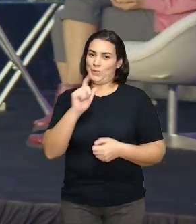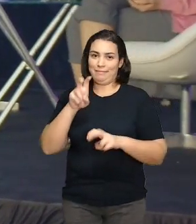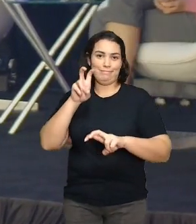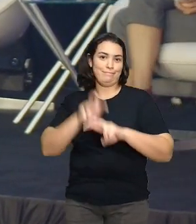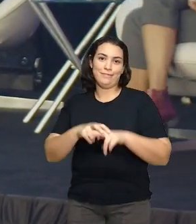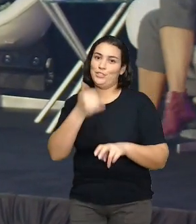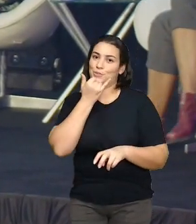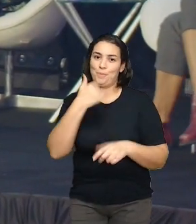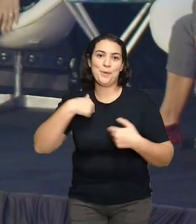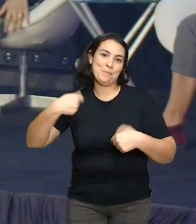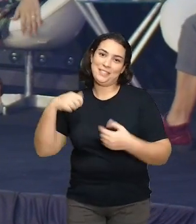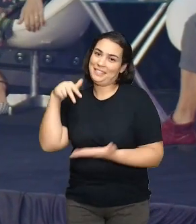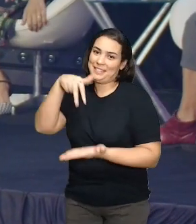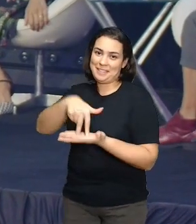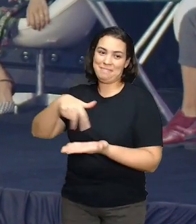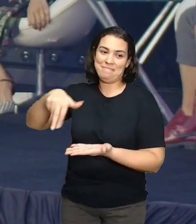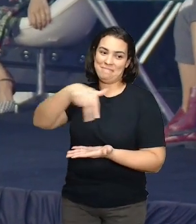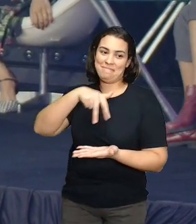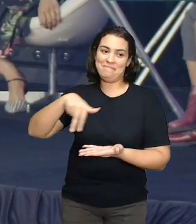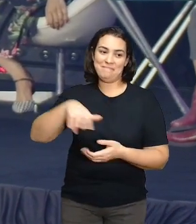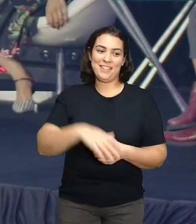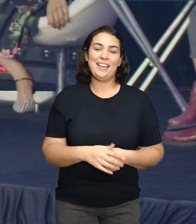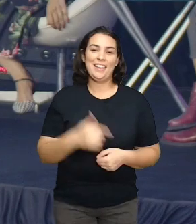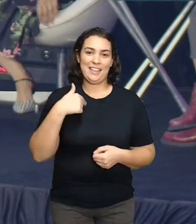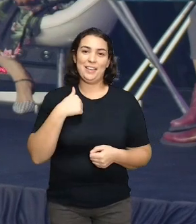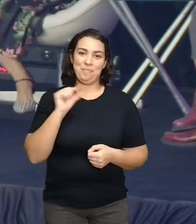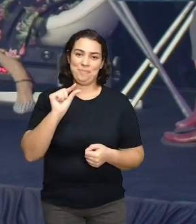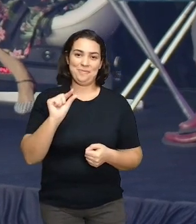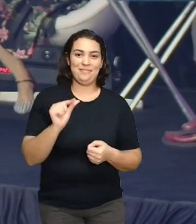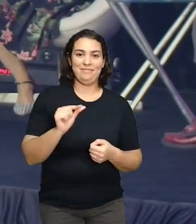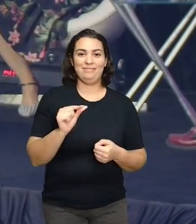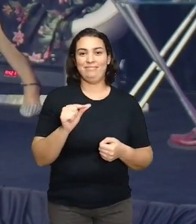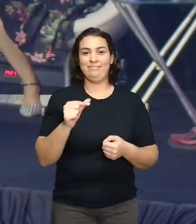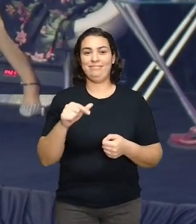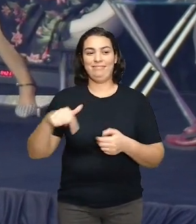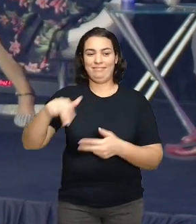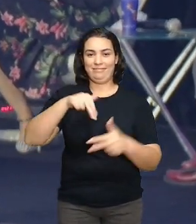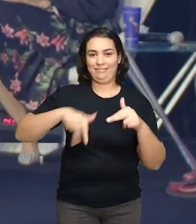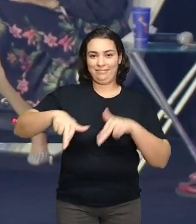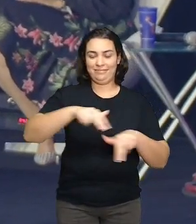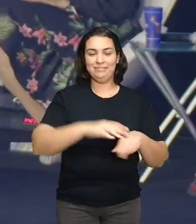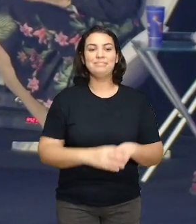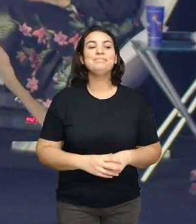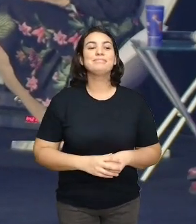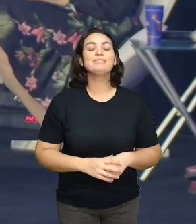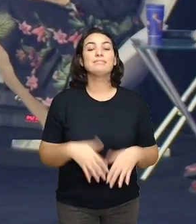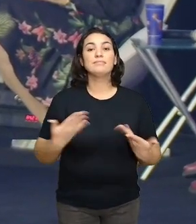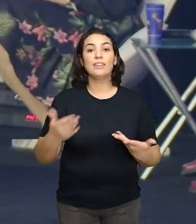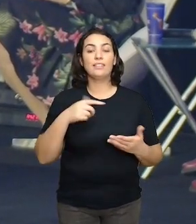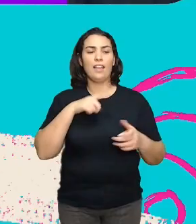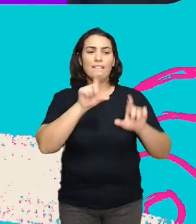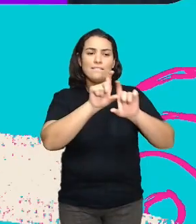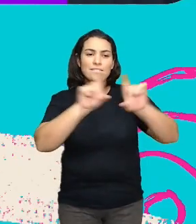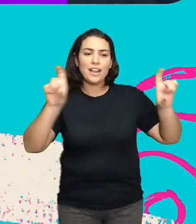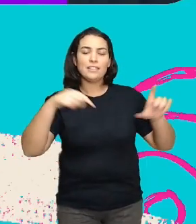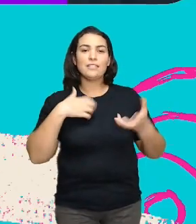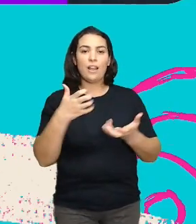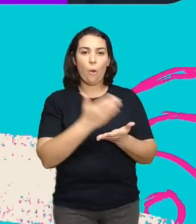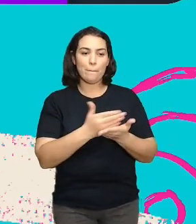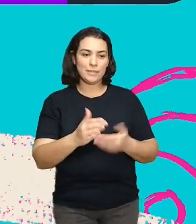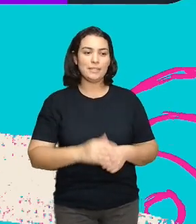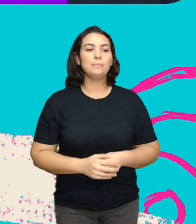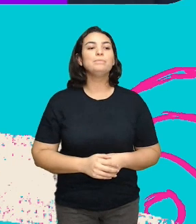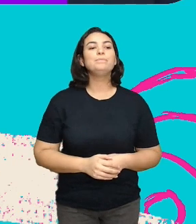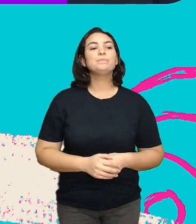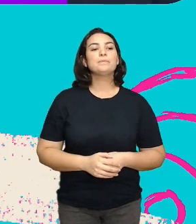desculpa. Eu sou um pouco hiperativa. Eu trouxe essa frase para a gente começar. Os analfabetos do século